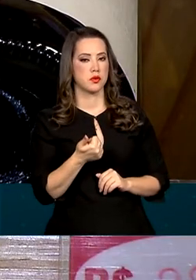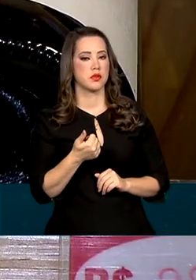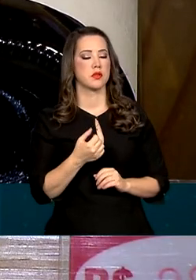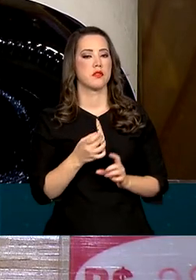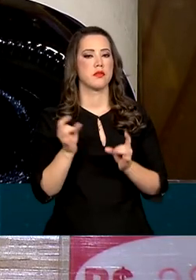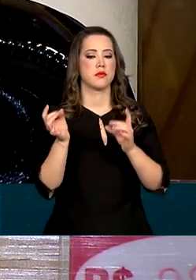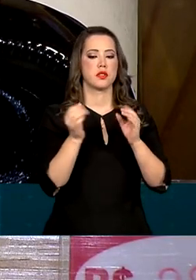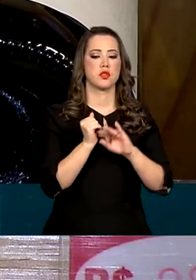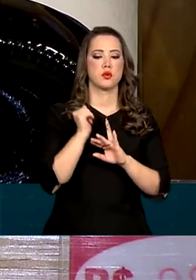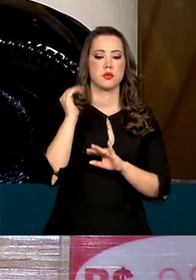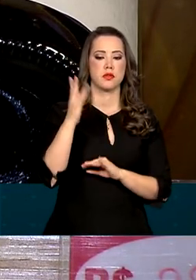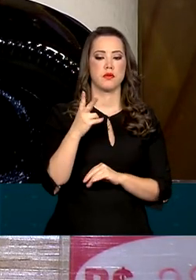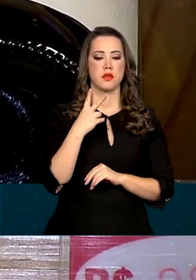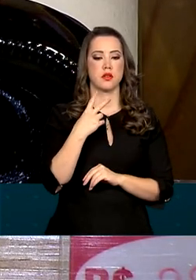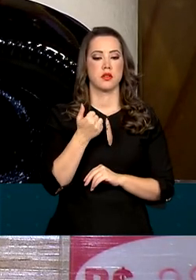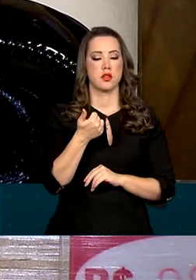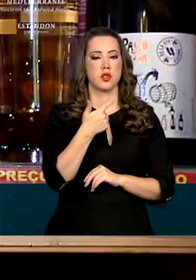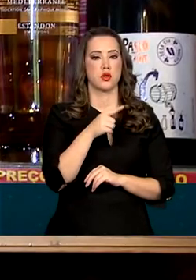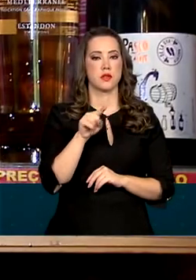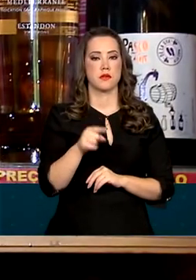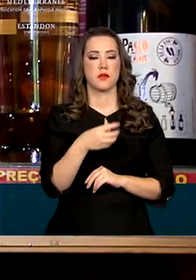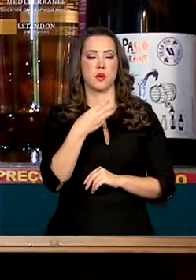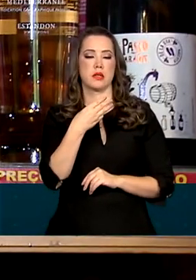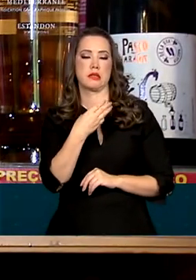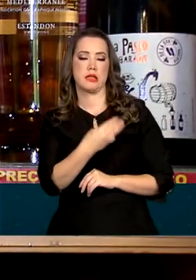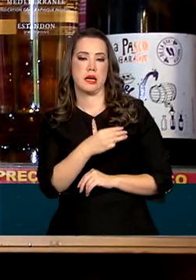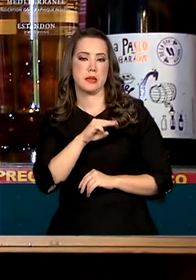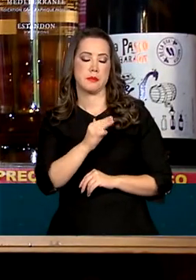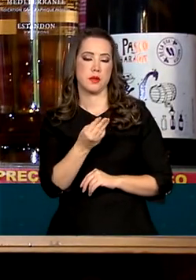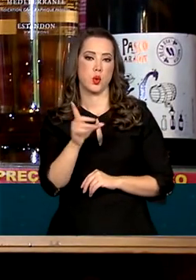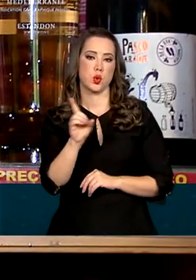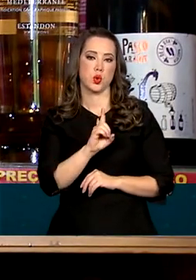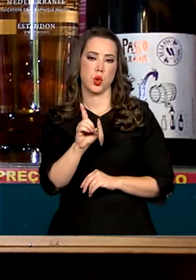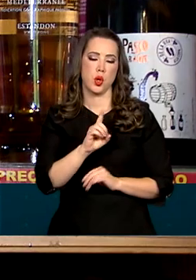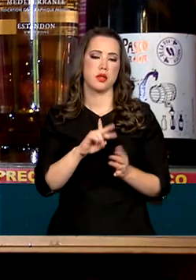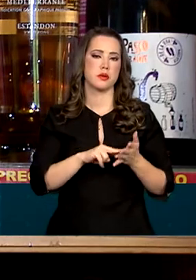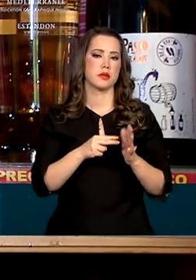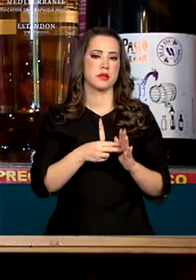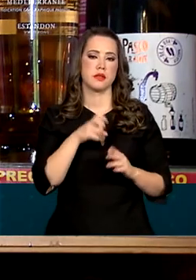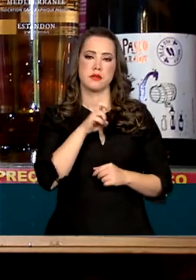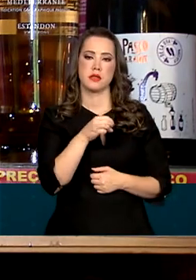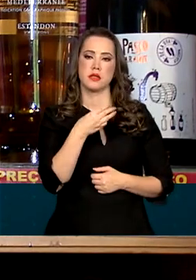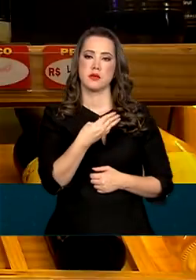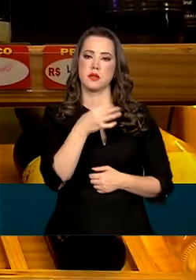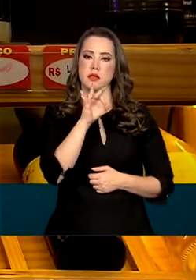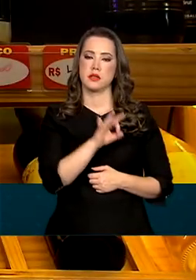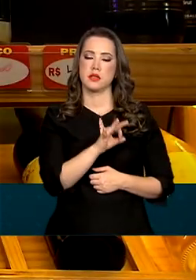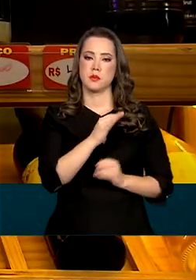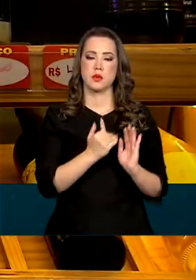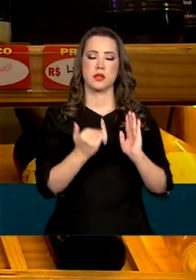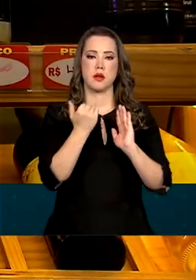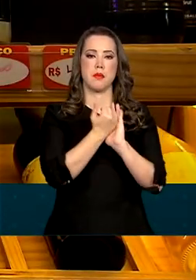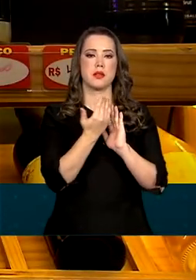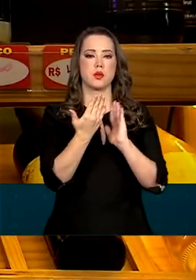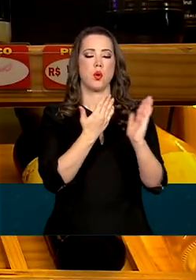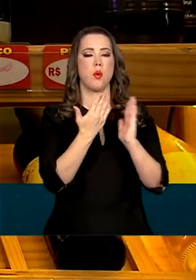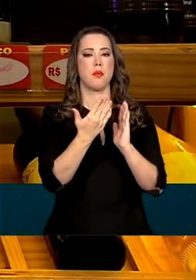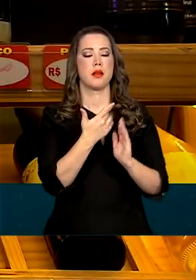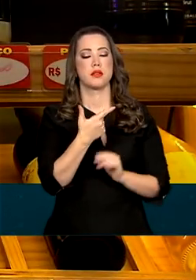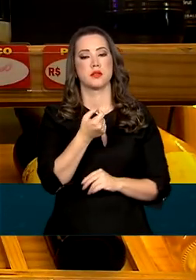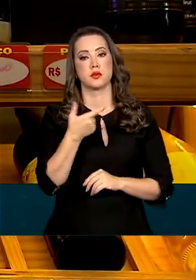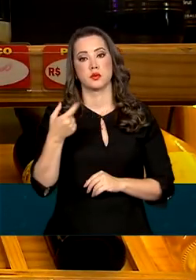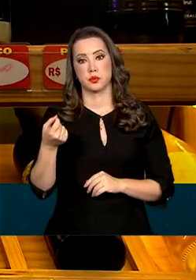12,3 Milhões de Dólares 53% a mais que 2020 de Janeiro a Novembro